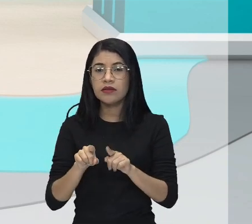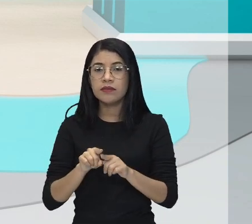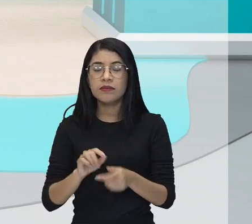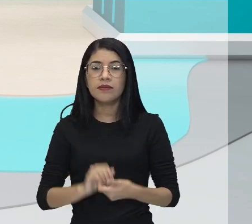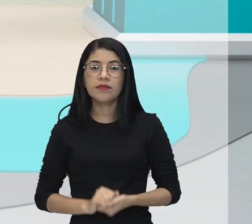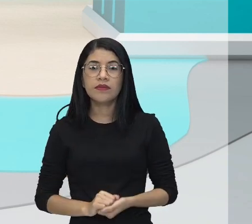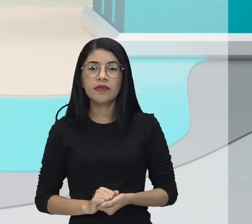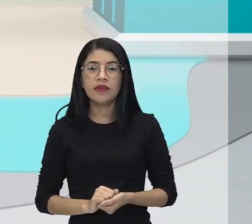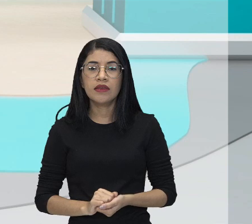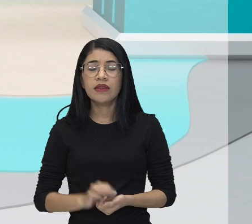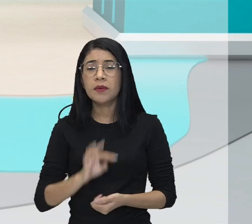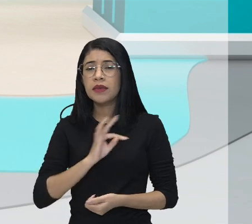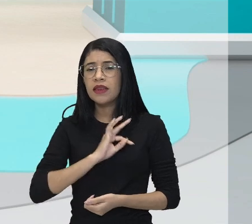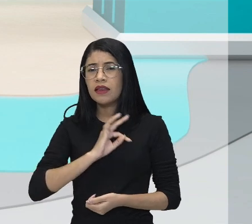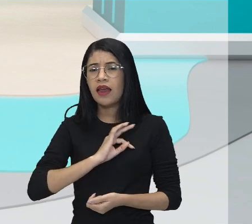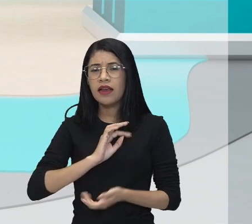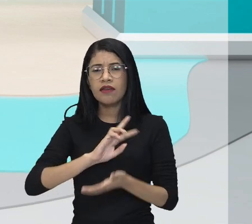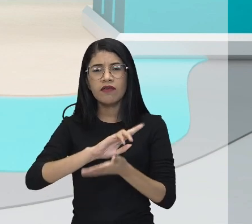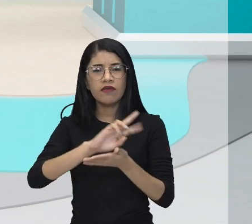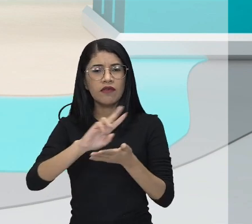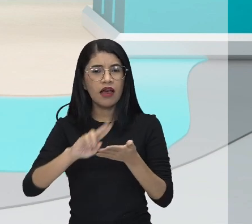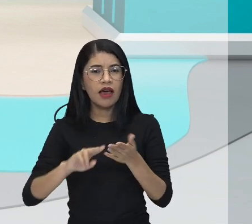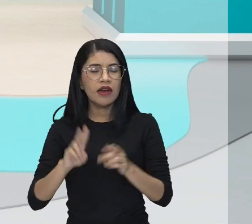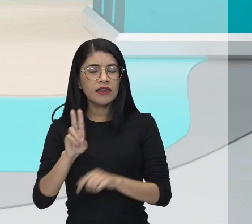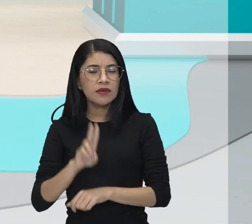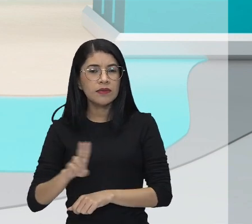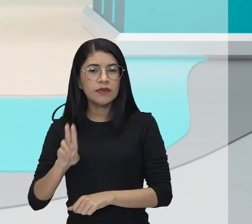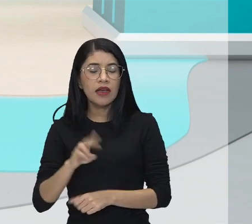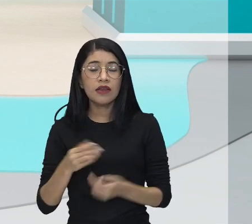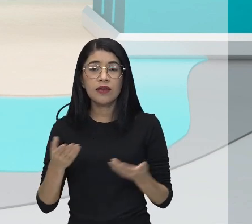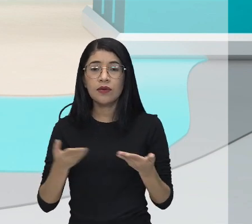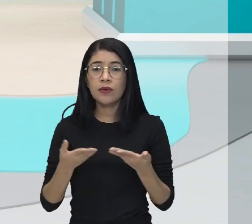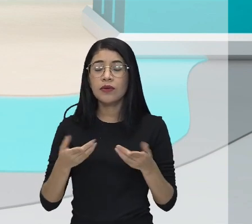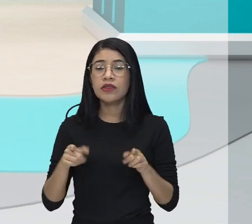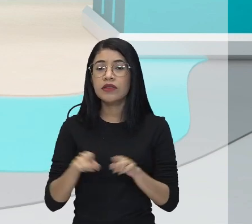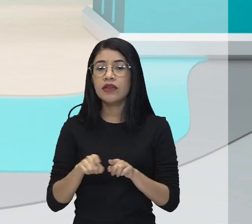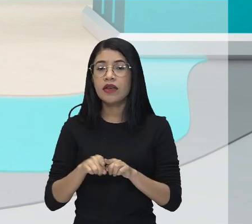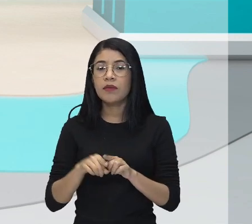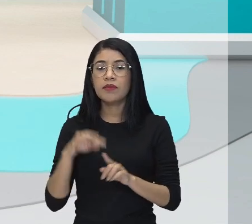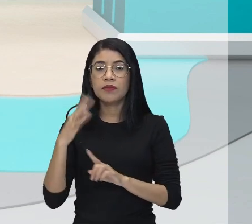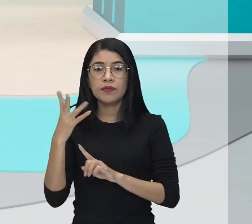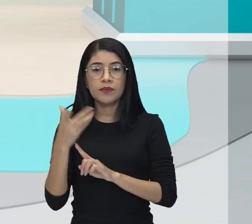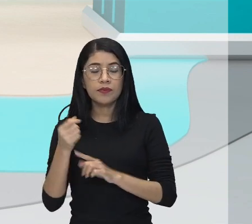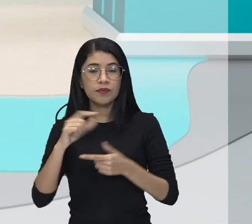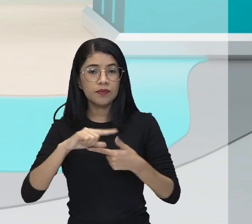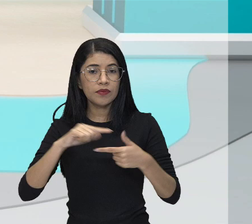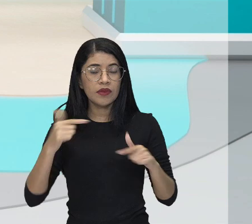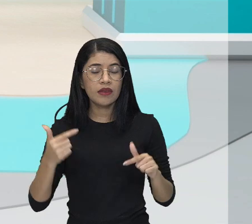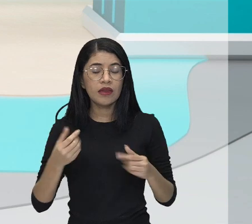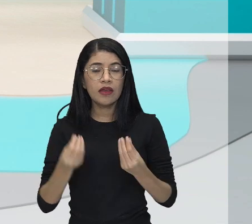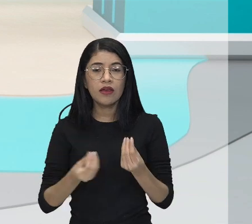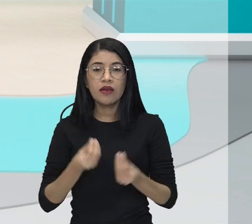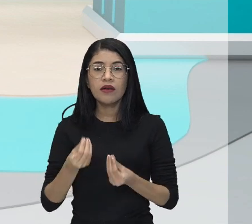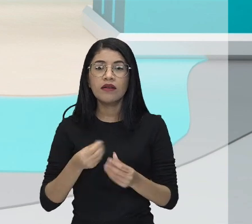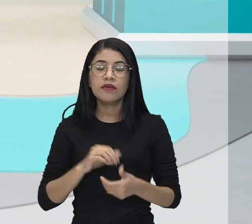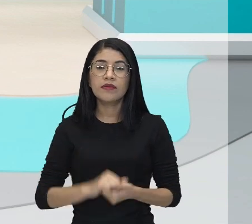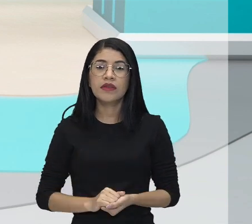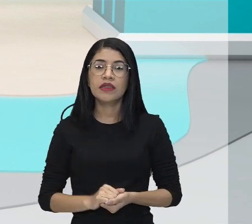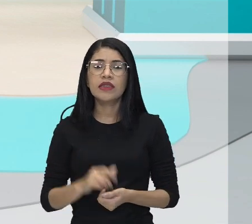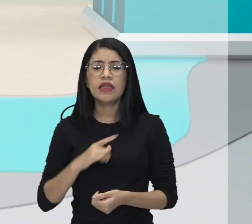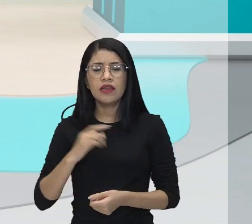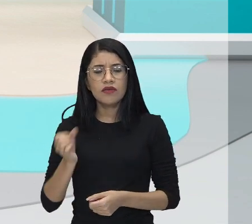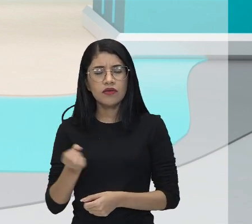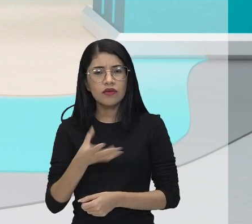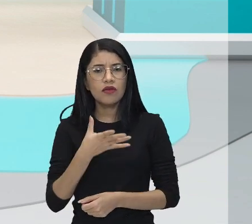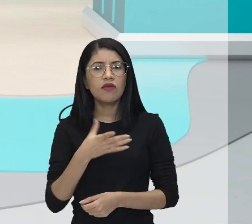são técnicas de pintura. E hoje em dia, com a arte contemporânea, os artistas estão sempre inovando, eles